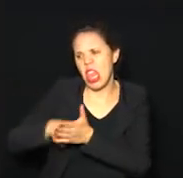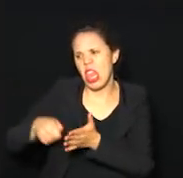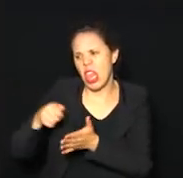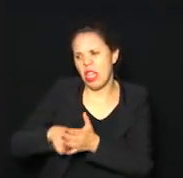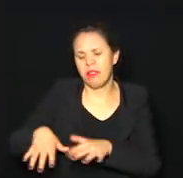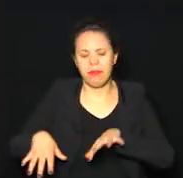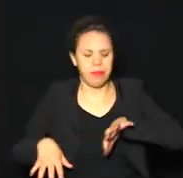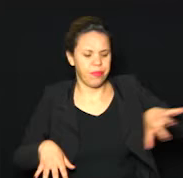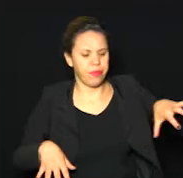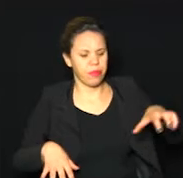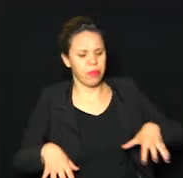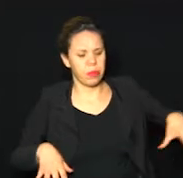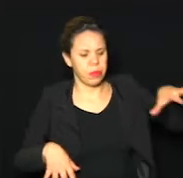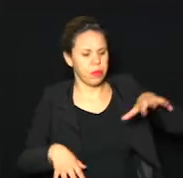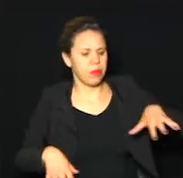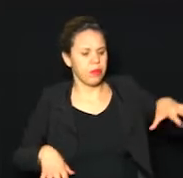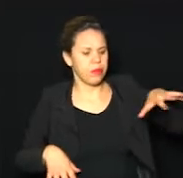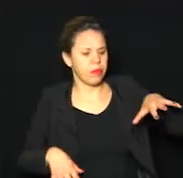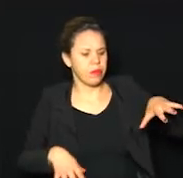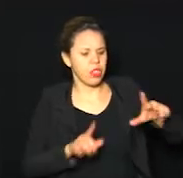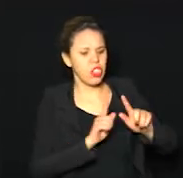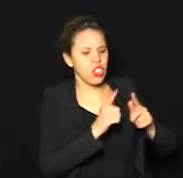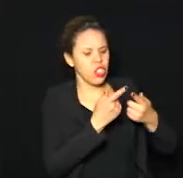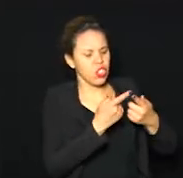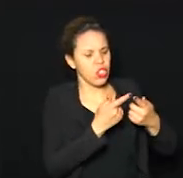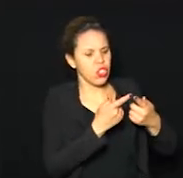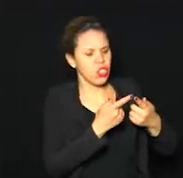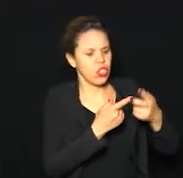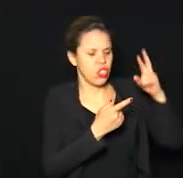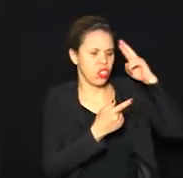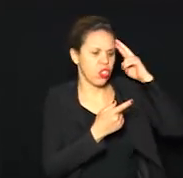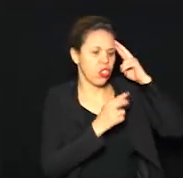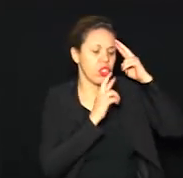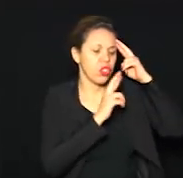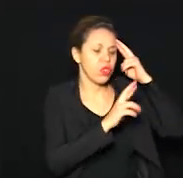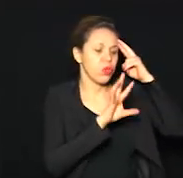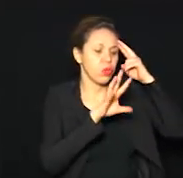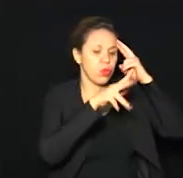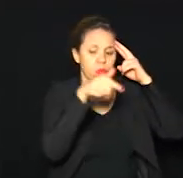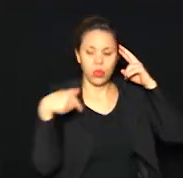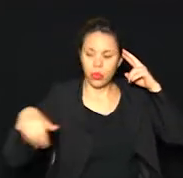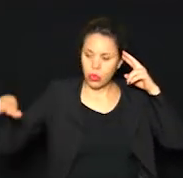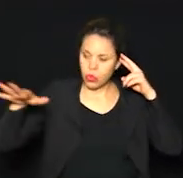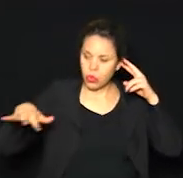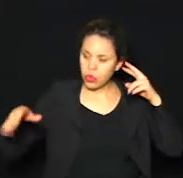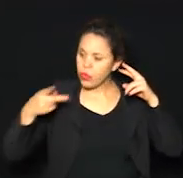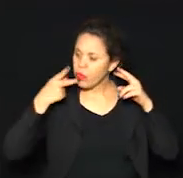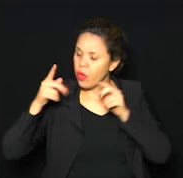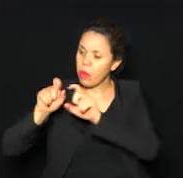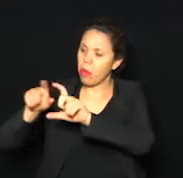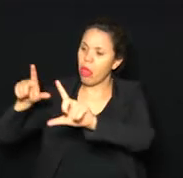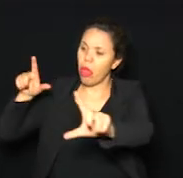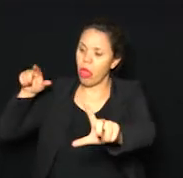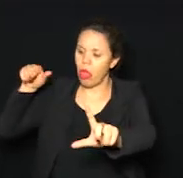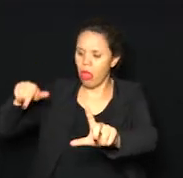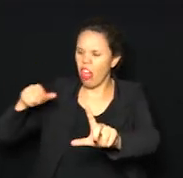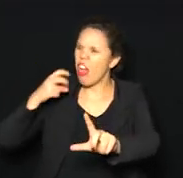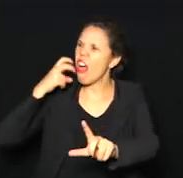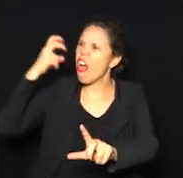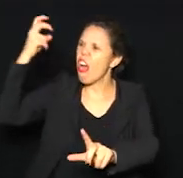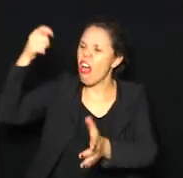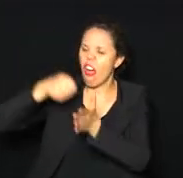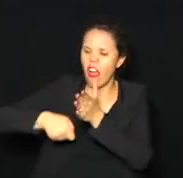reivindicações e de outro, a gestão respondendo que tudo aquilo que a gente colocava em cartazes, em